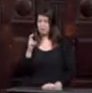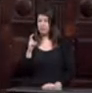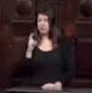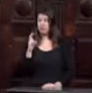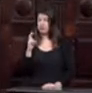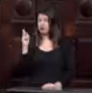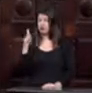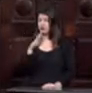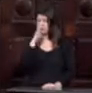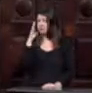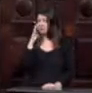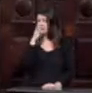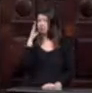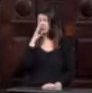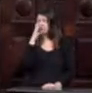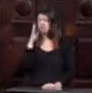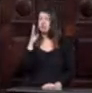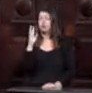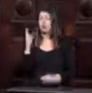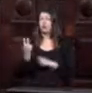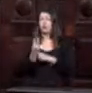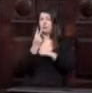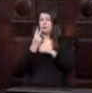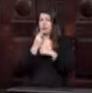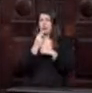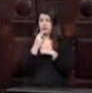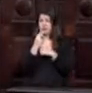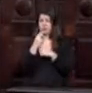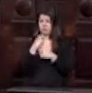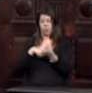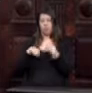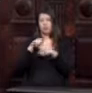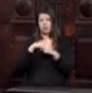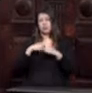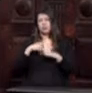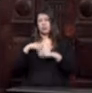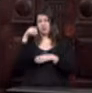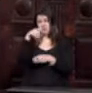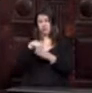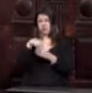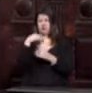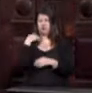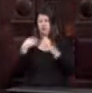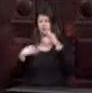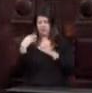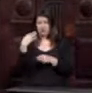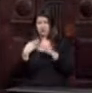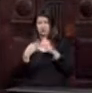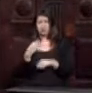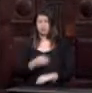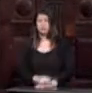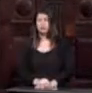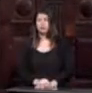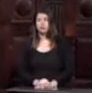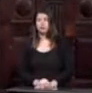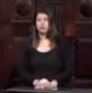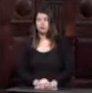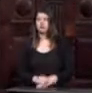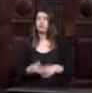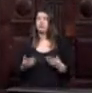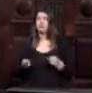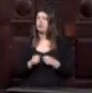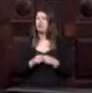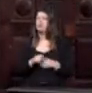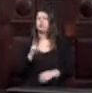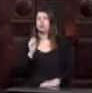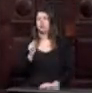foi inflada com o ingresso dos recursos dos depósitos judiciais. Isso fez com